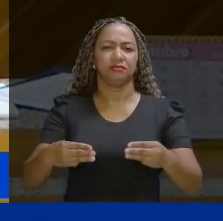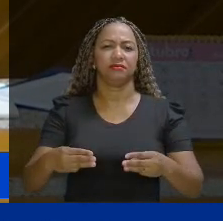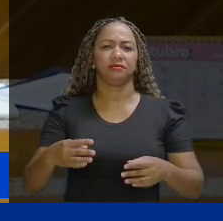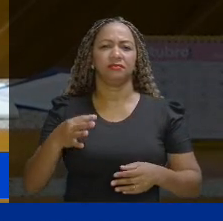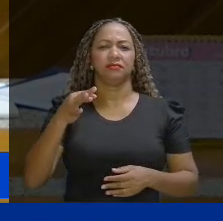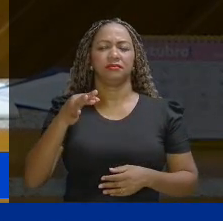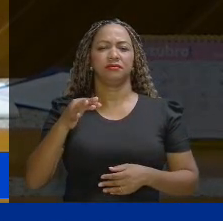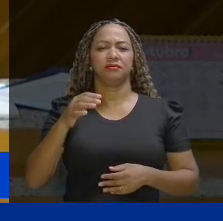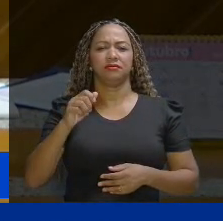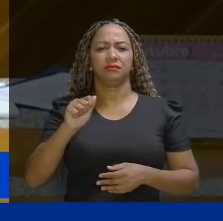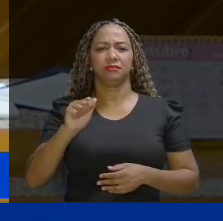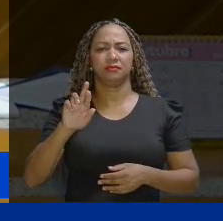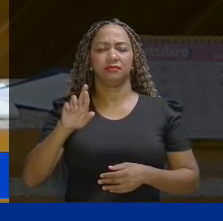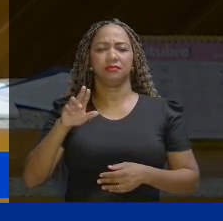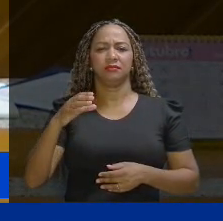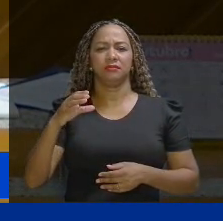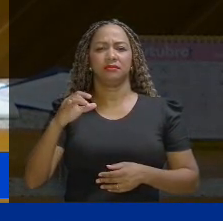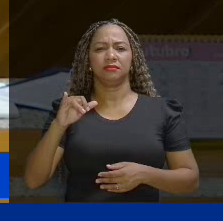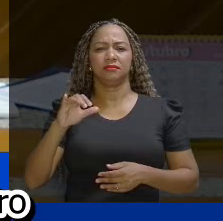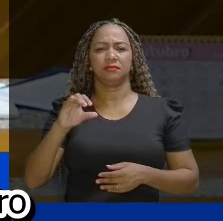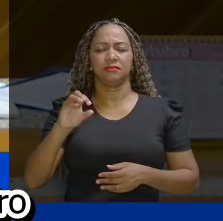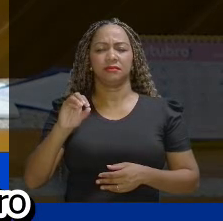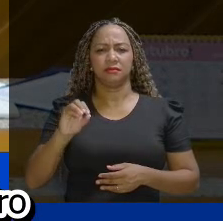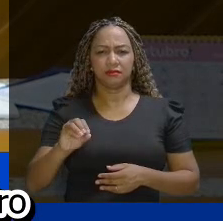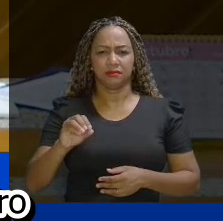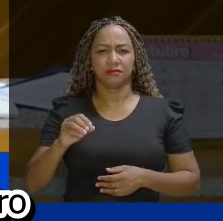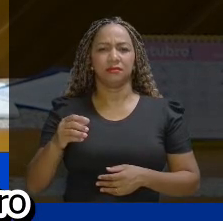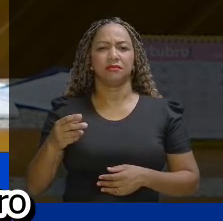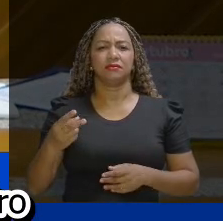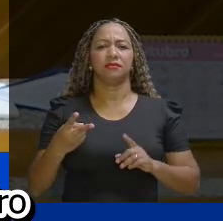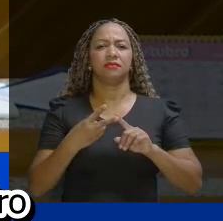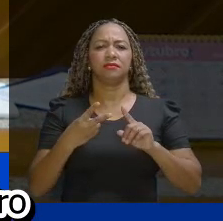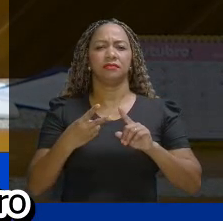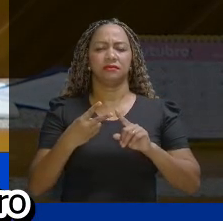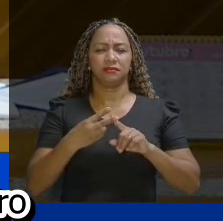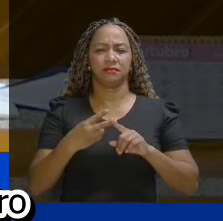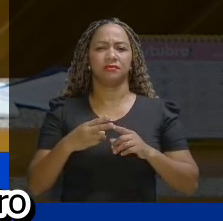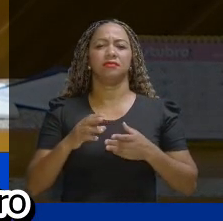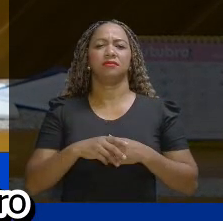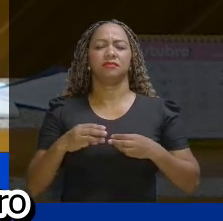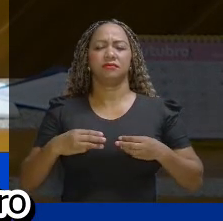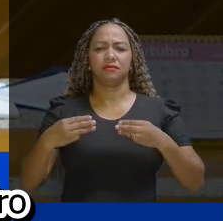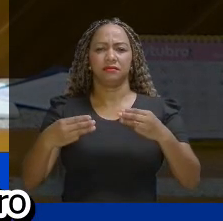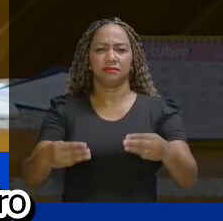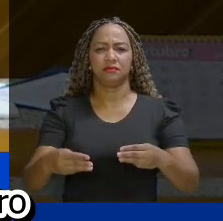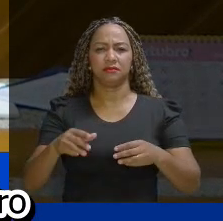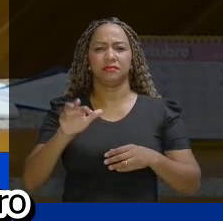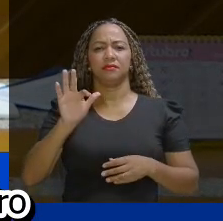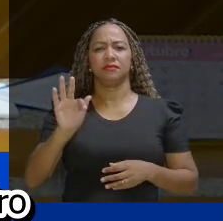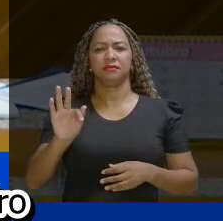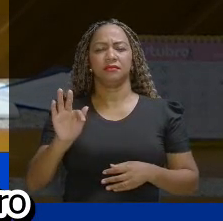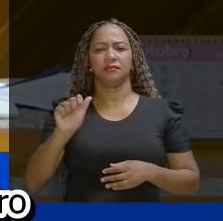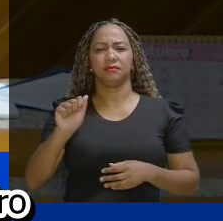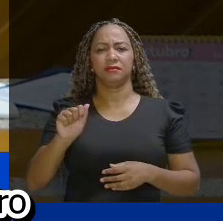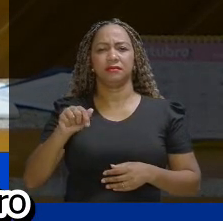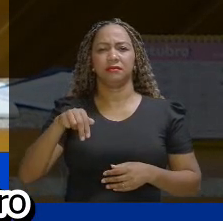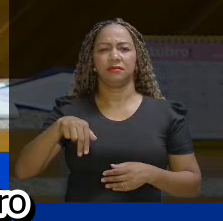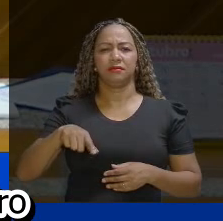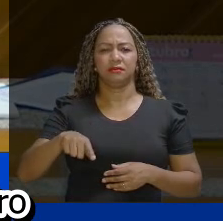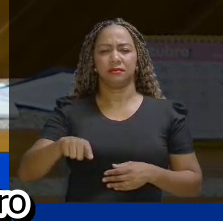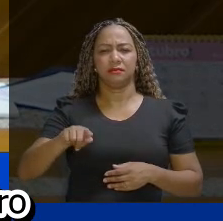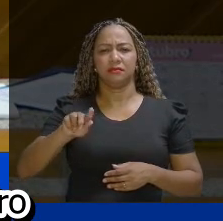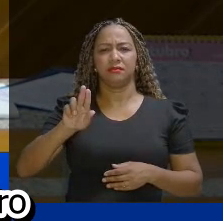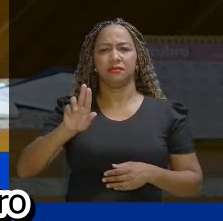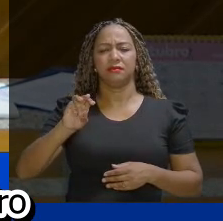Tarcísio Vieira de Carvalho Neto, o segundo do ministro Edson Fachin e o terceiro do ministro Sérgio